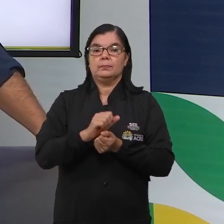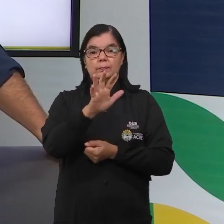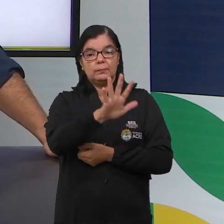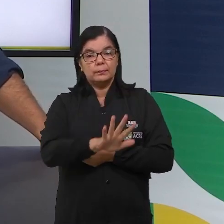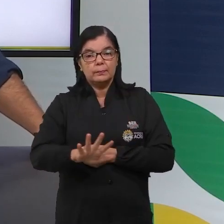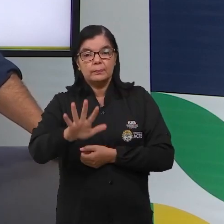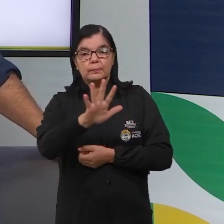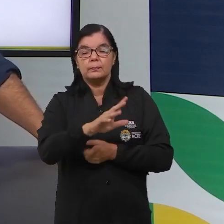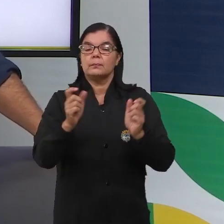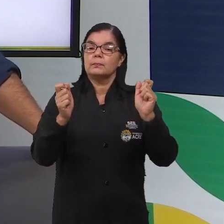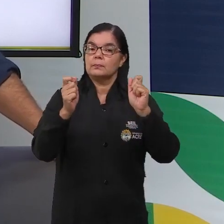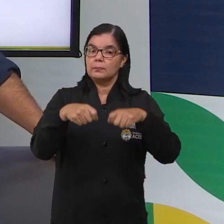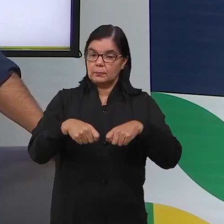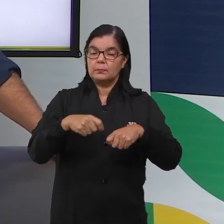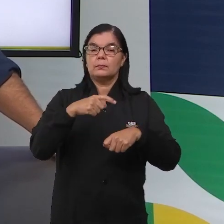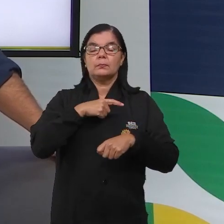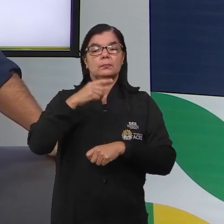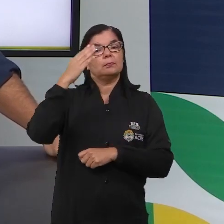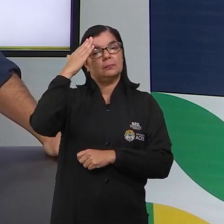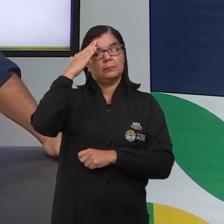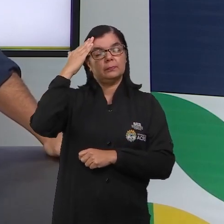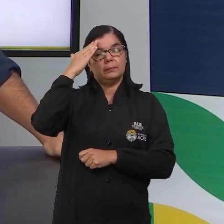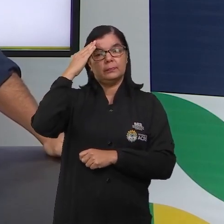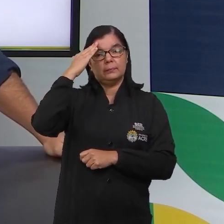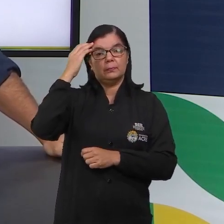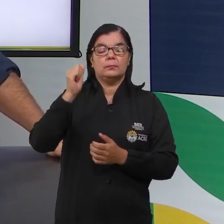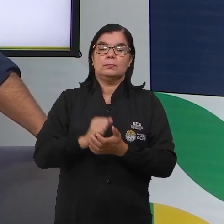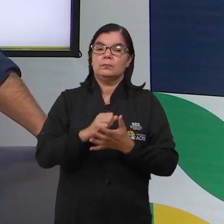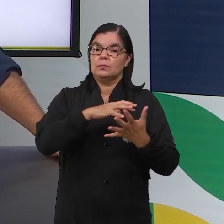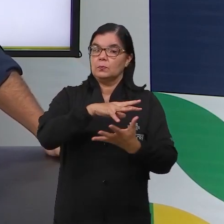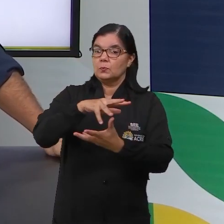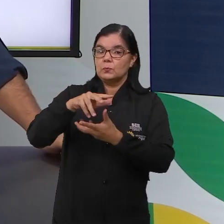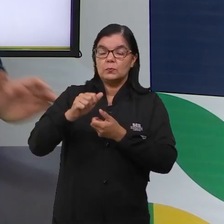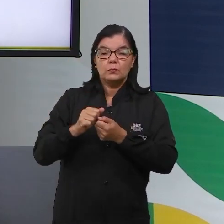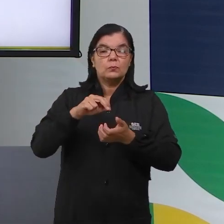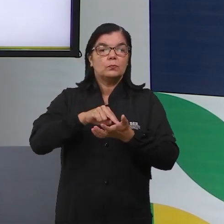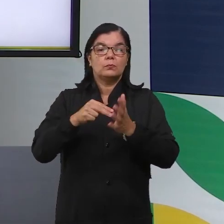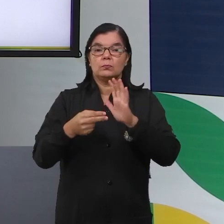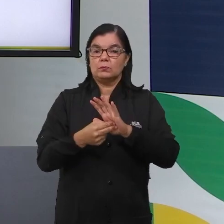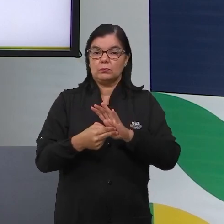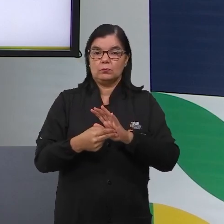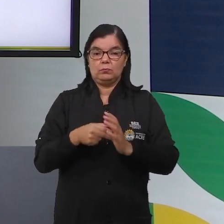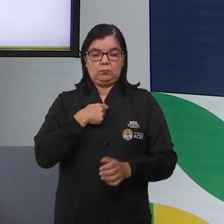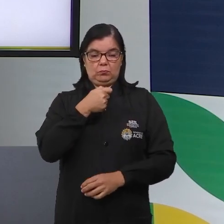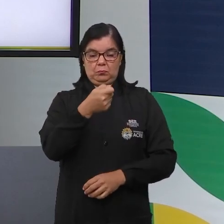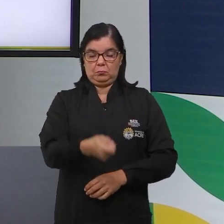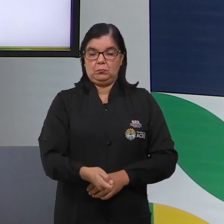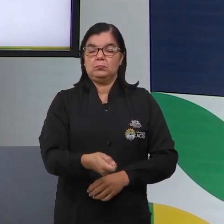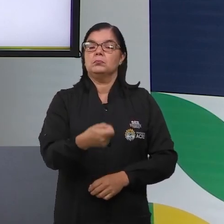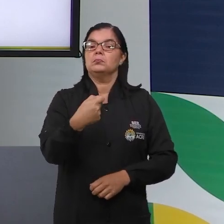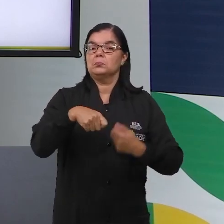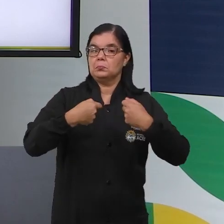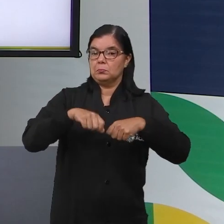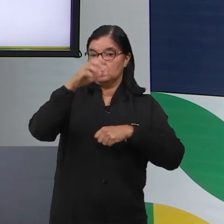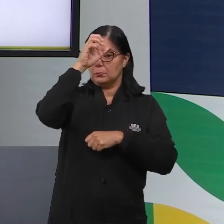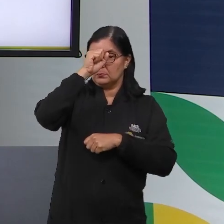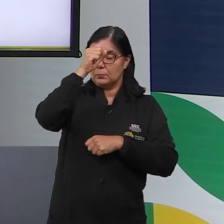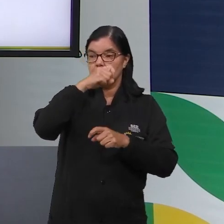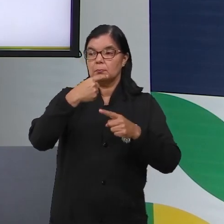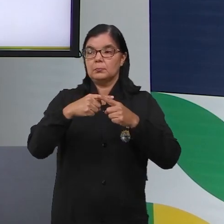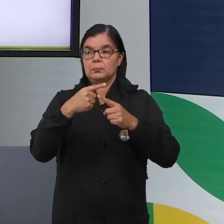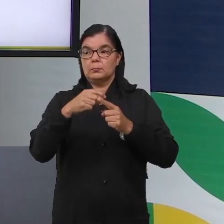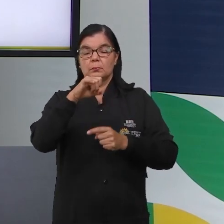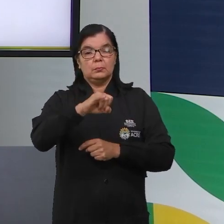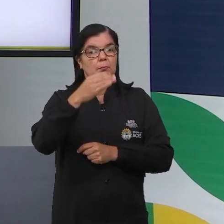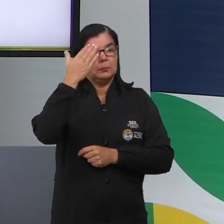em que pode haver entendimento. Global não no sentido de imposição, você tem que aprender isso aqui, porque se você não